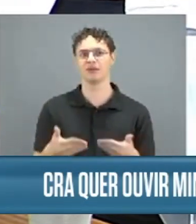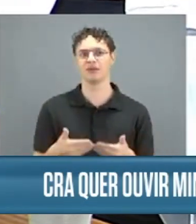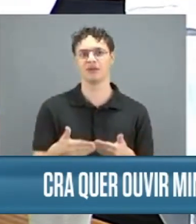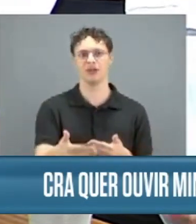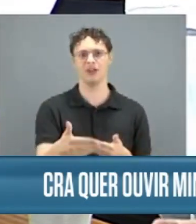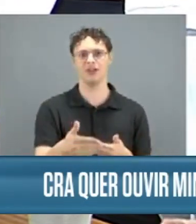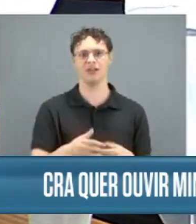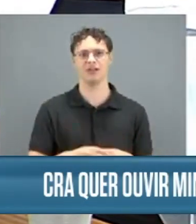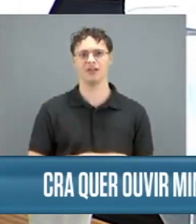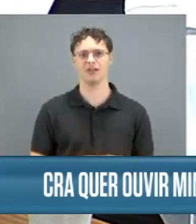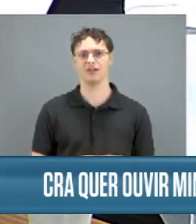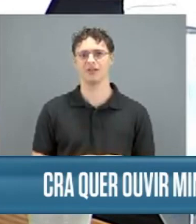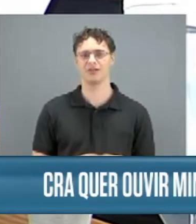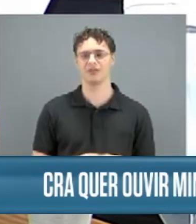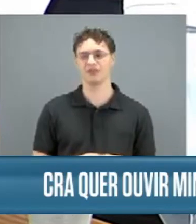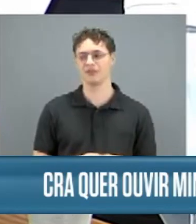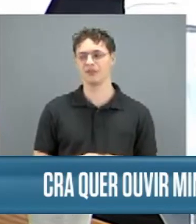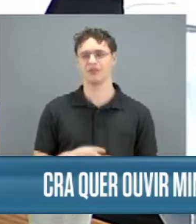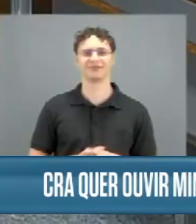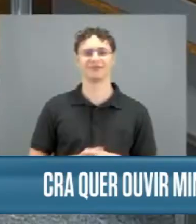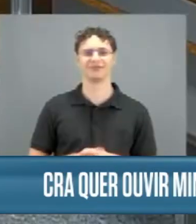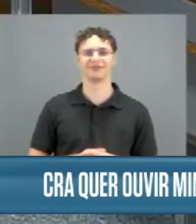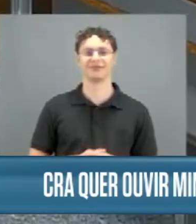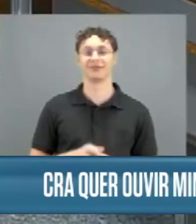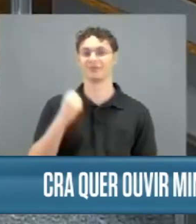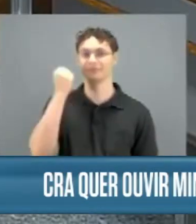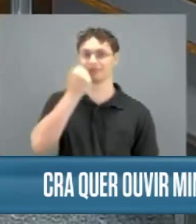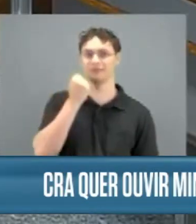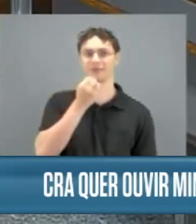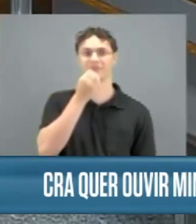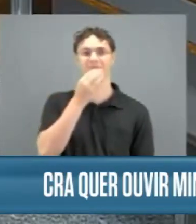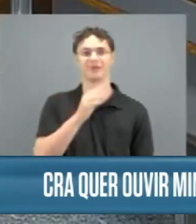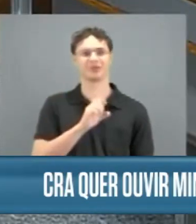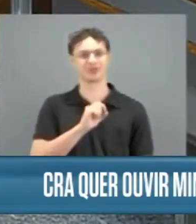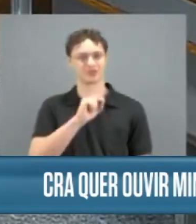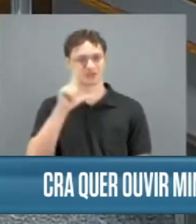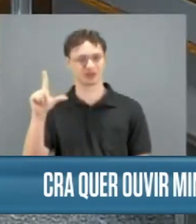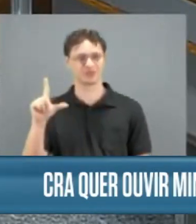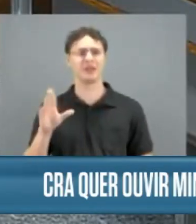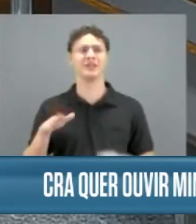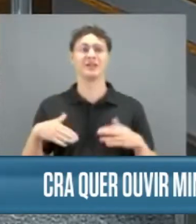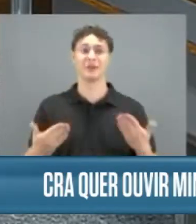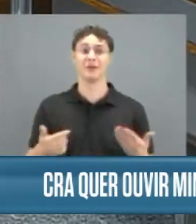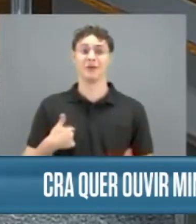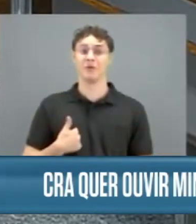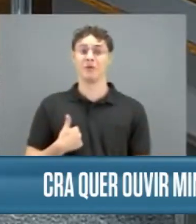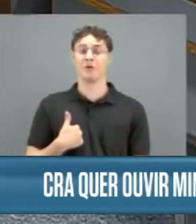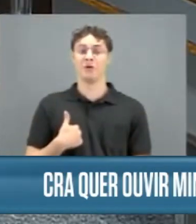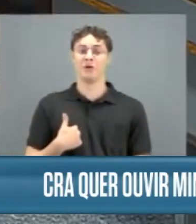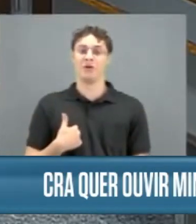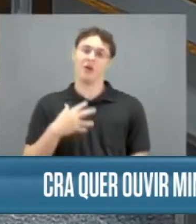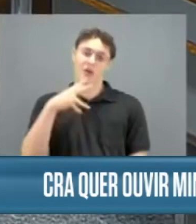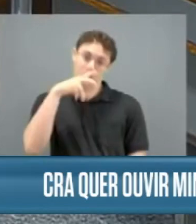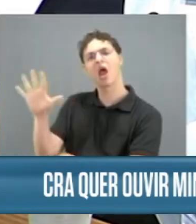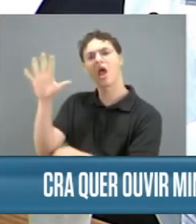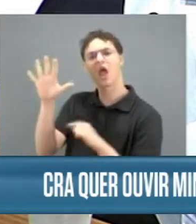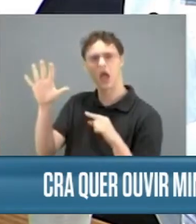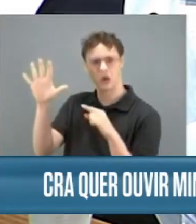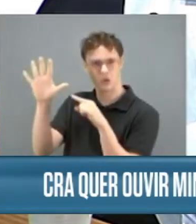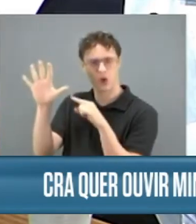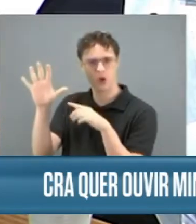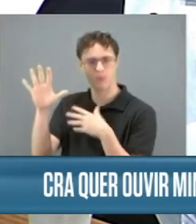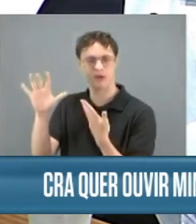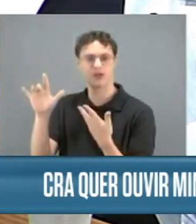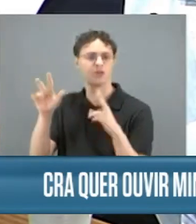entre a pasta da Agricultura com o meio ambiente a ex-ministra da Agricultura também comentou a reestruturação do governo Lula